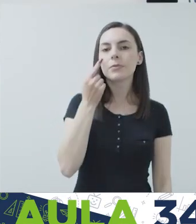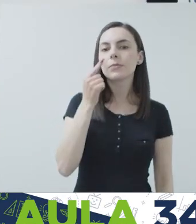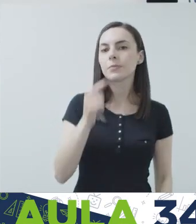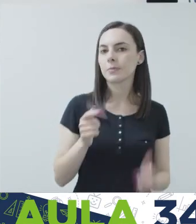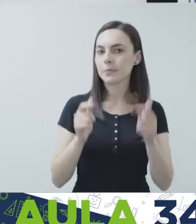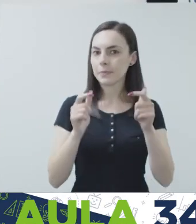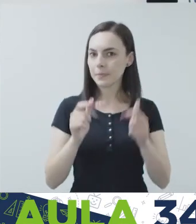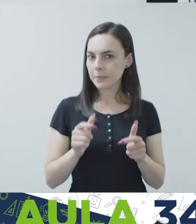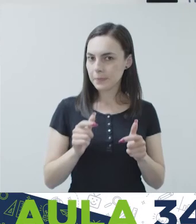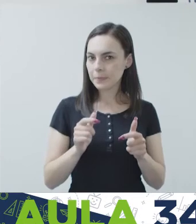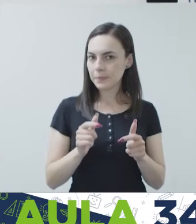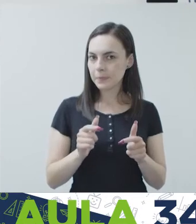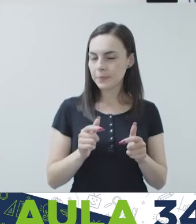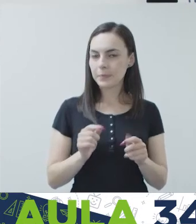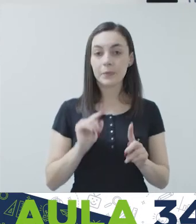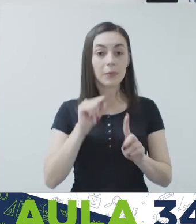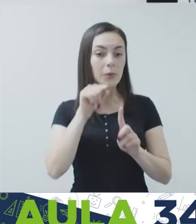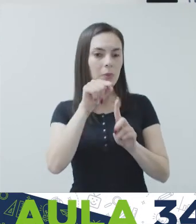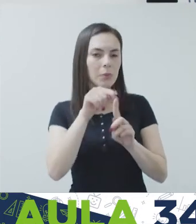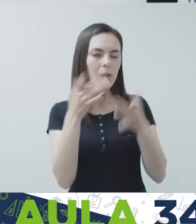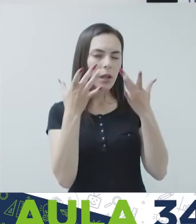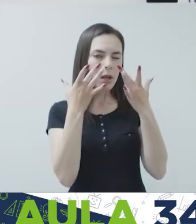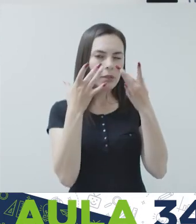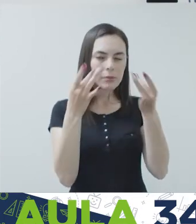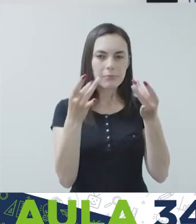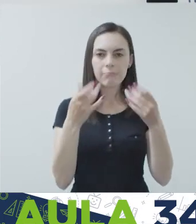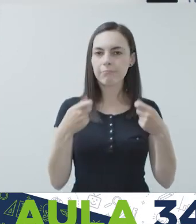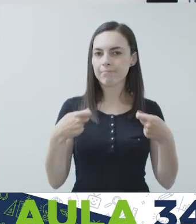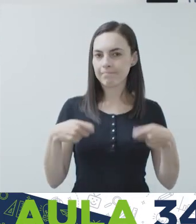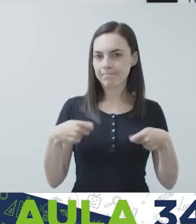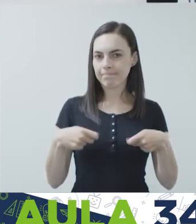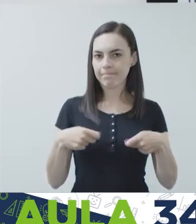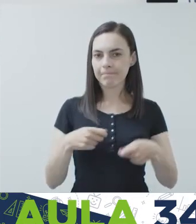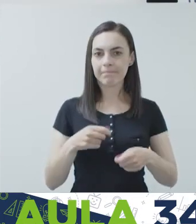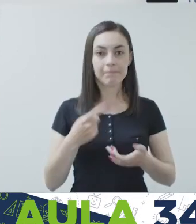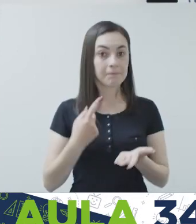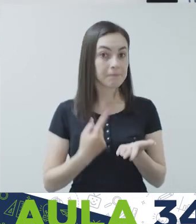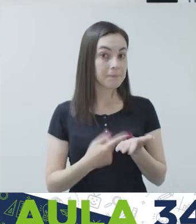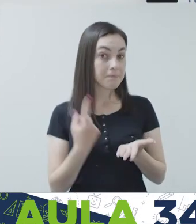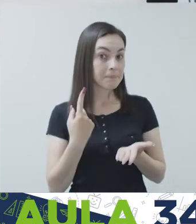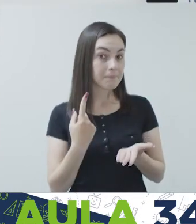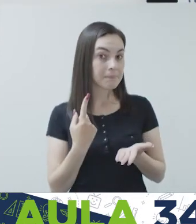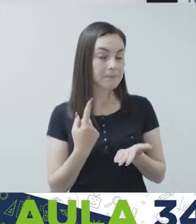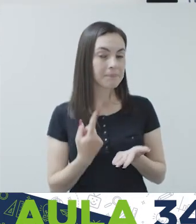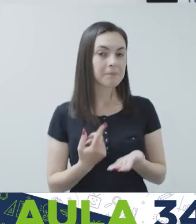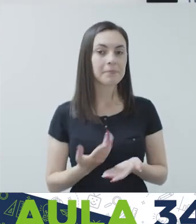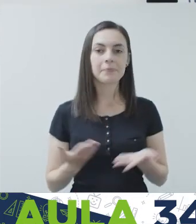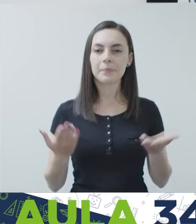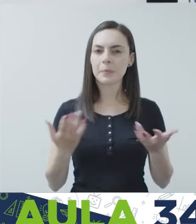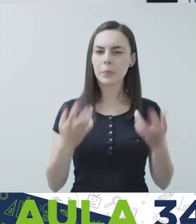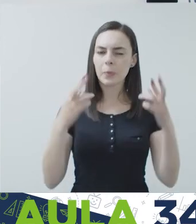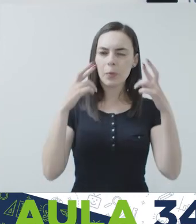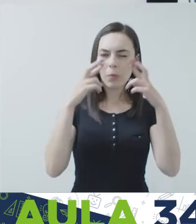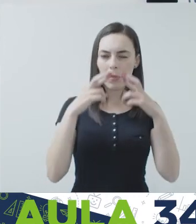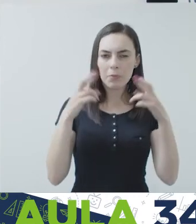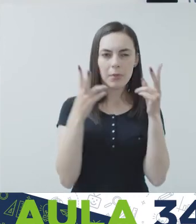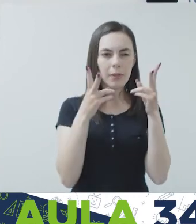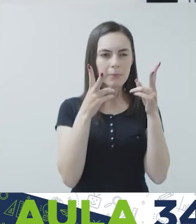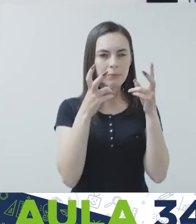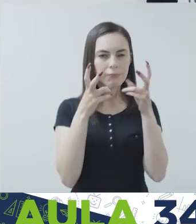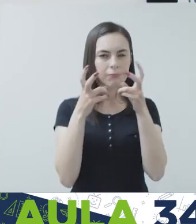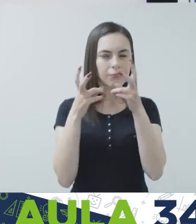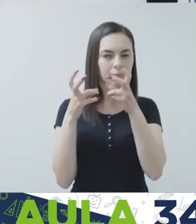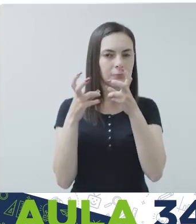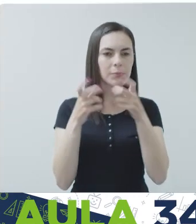está. Então, a gente tem que prestar bem atenção. Combinado? Vamos observar, olhar